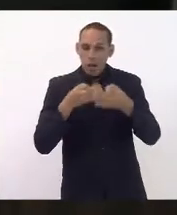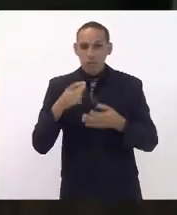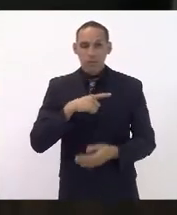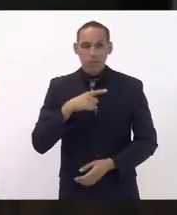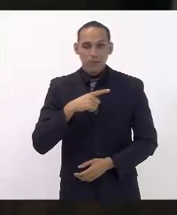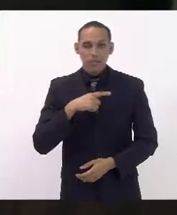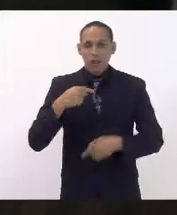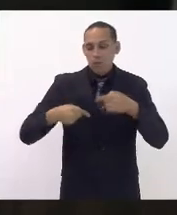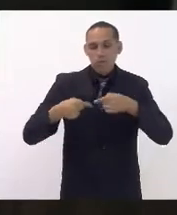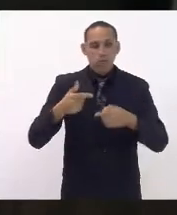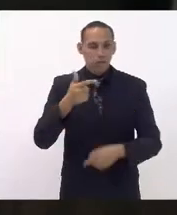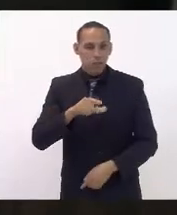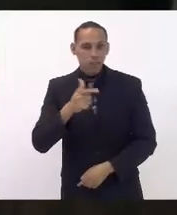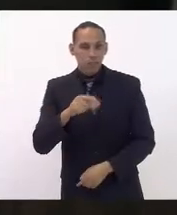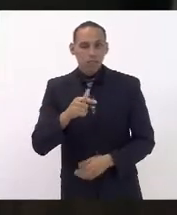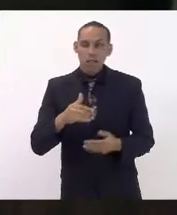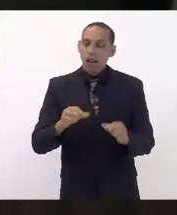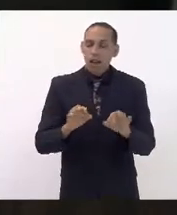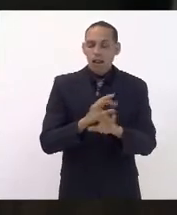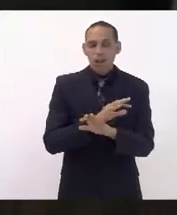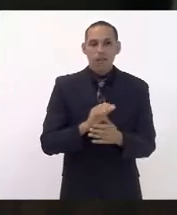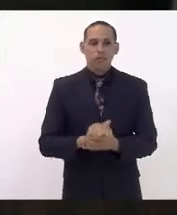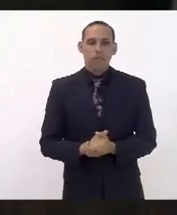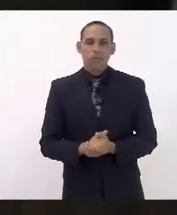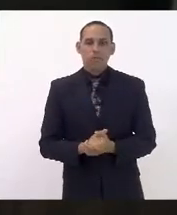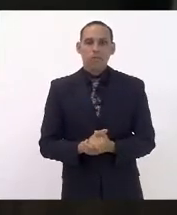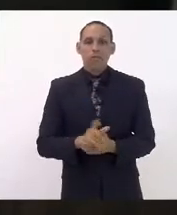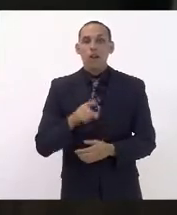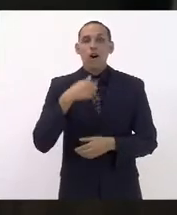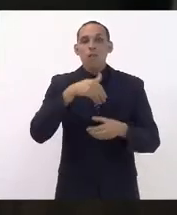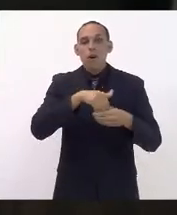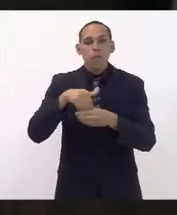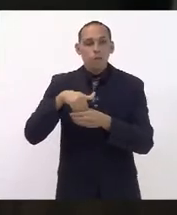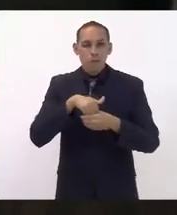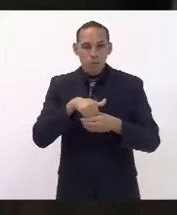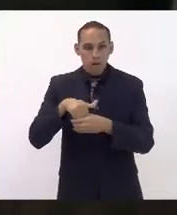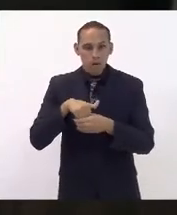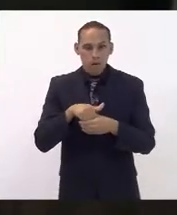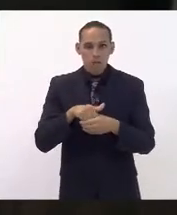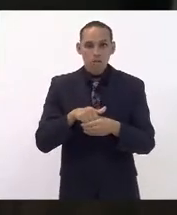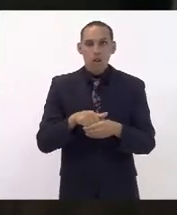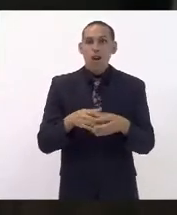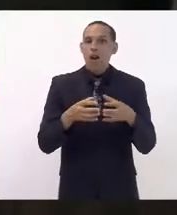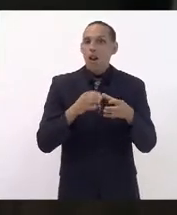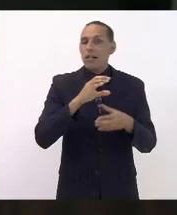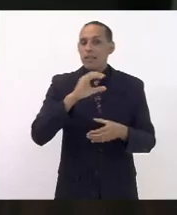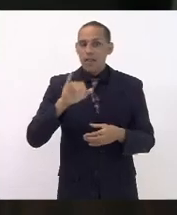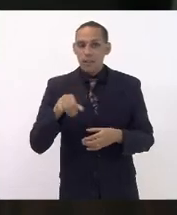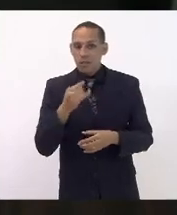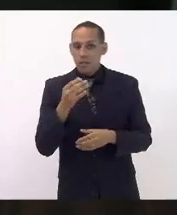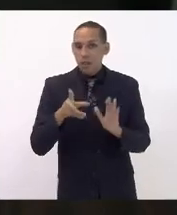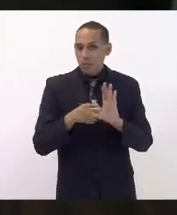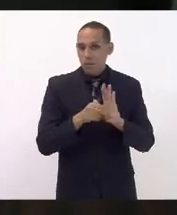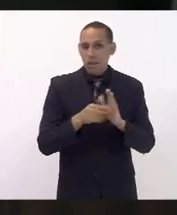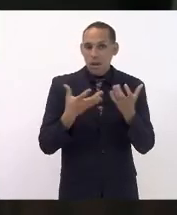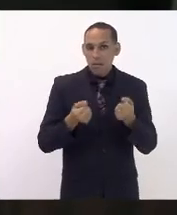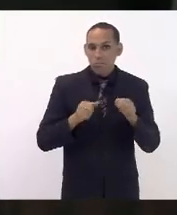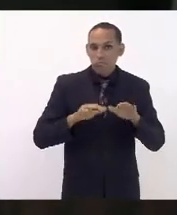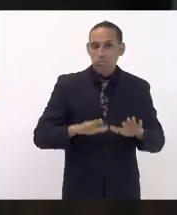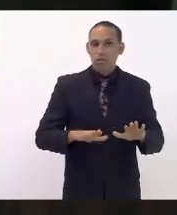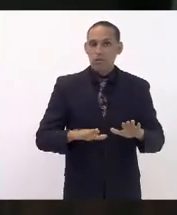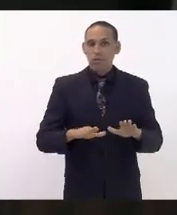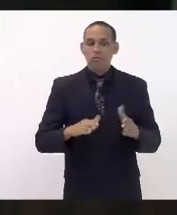em discussão. Não havendo que queira discutir, encerrada a discussão. Nós vamos votar o parecer da Comissão de Constituição e Justiça com emendas. Senhores que aprovam, permaneçam como